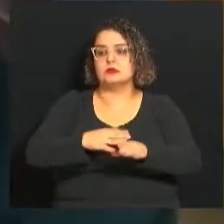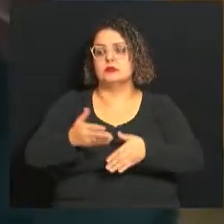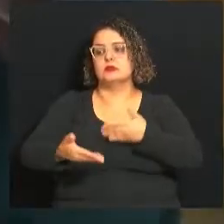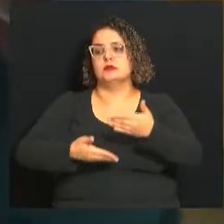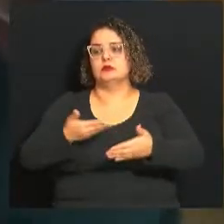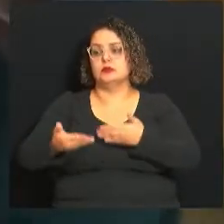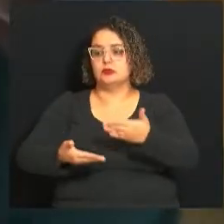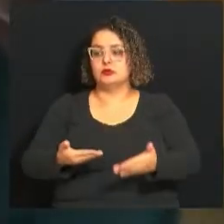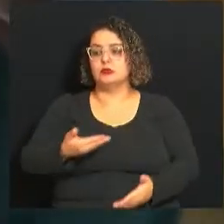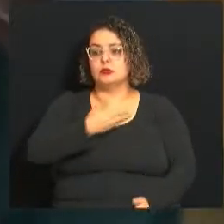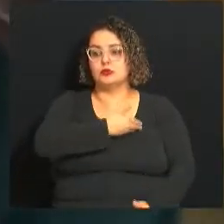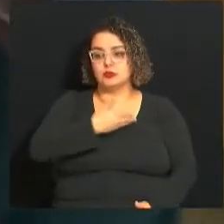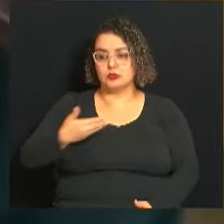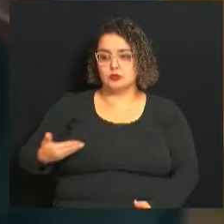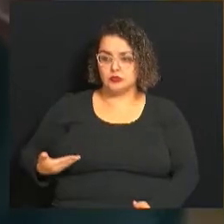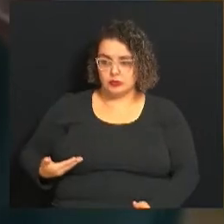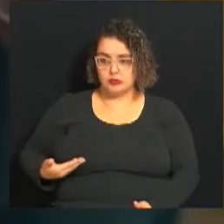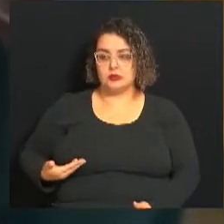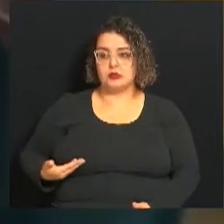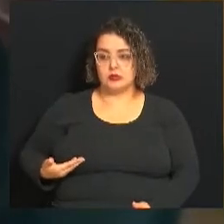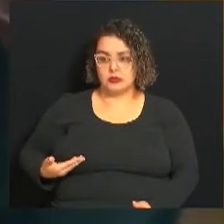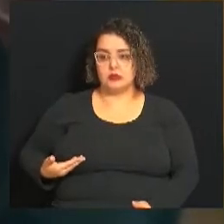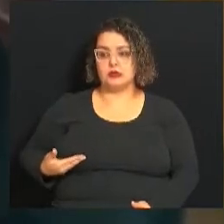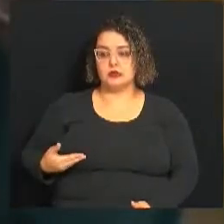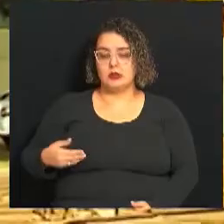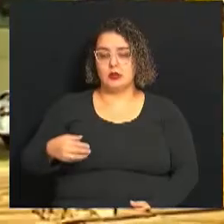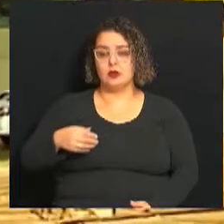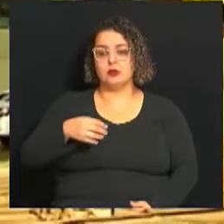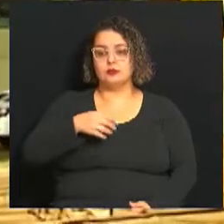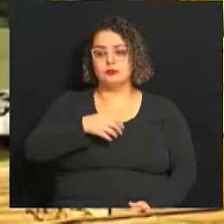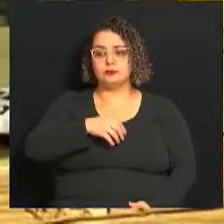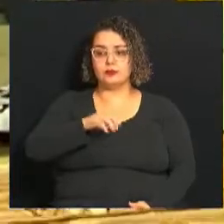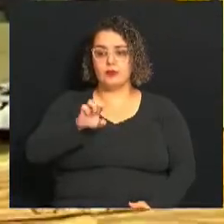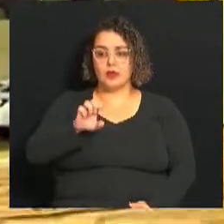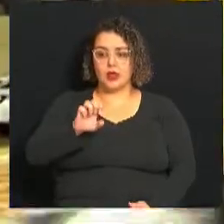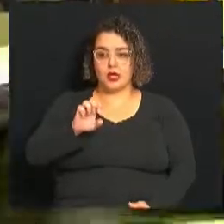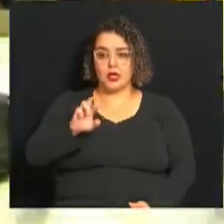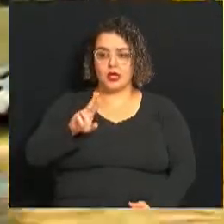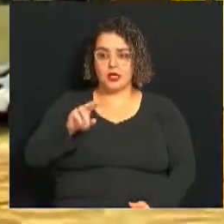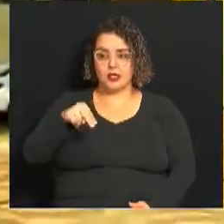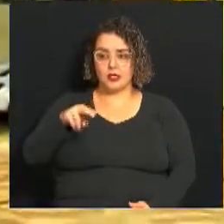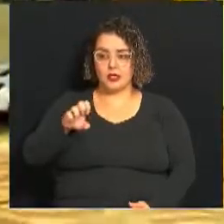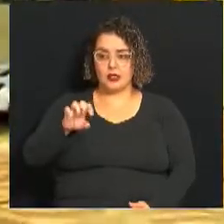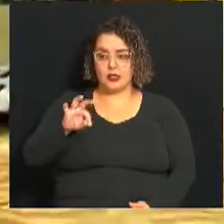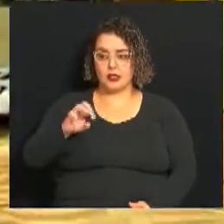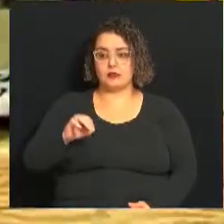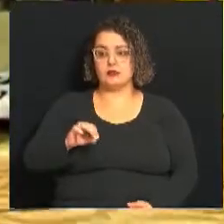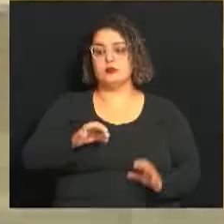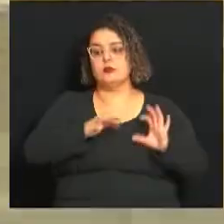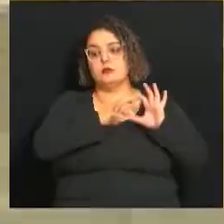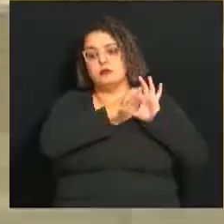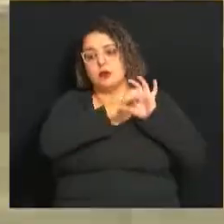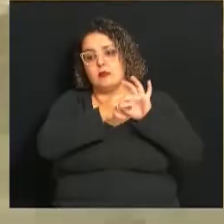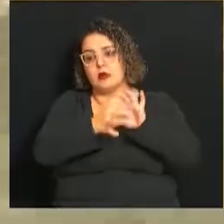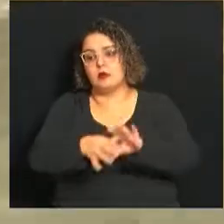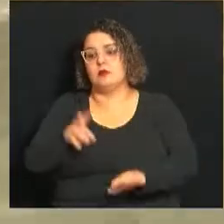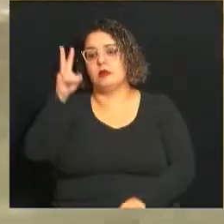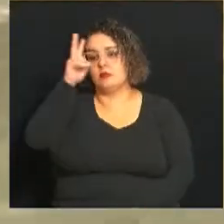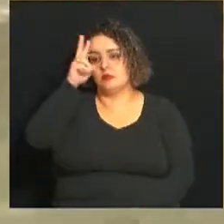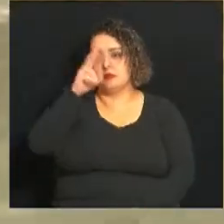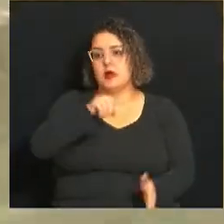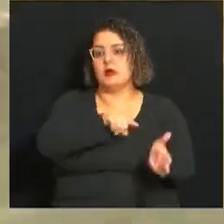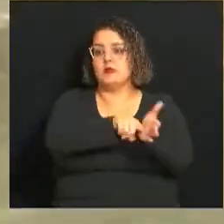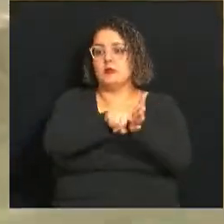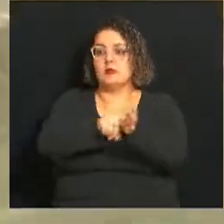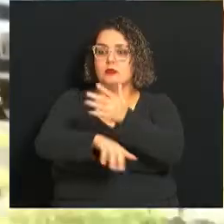secretário municipal de Serviços Públicos, Ernesto Paulela, fez um panorama histórico sobre as pesquisas em torno das